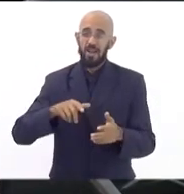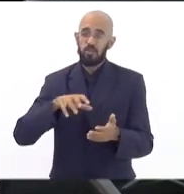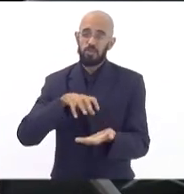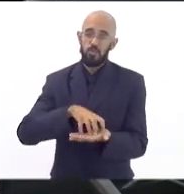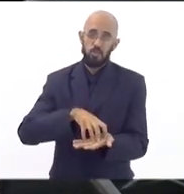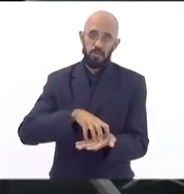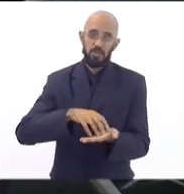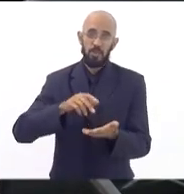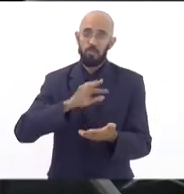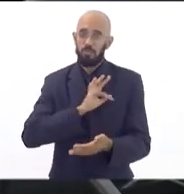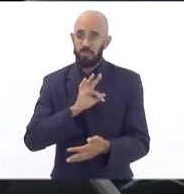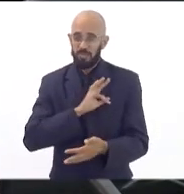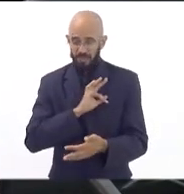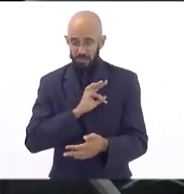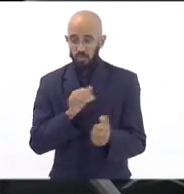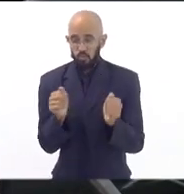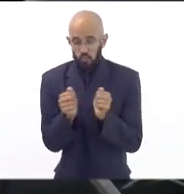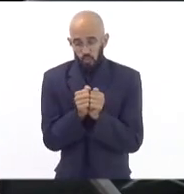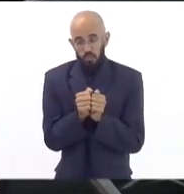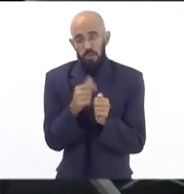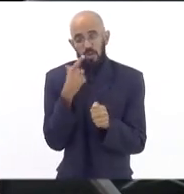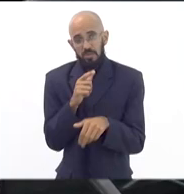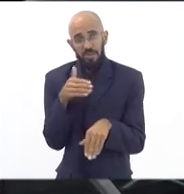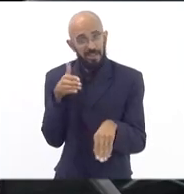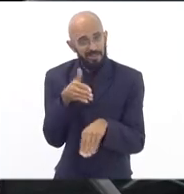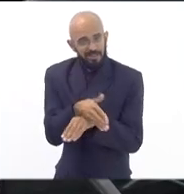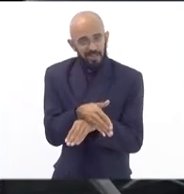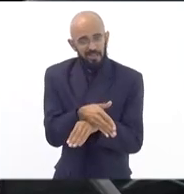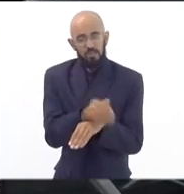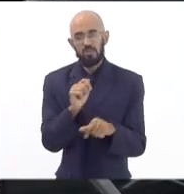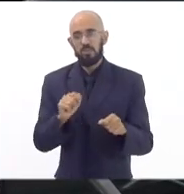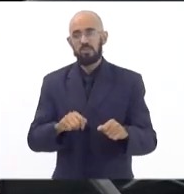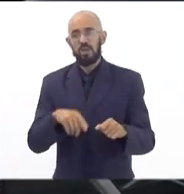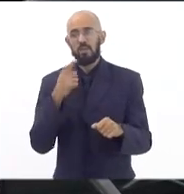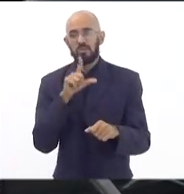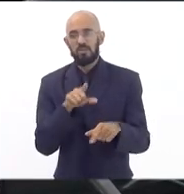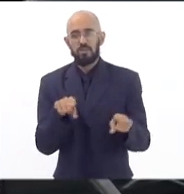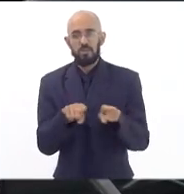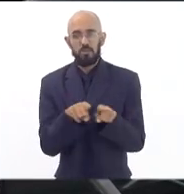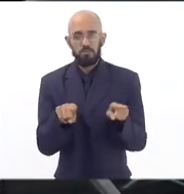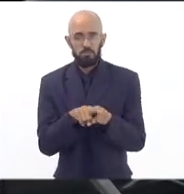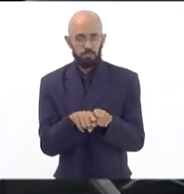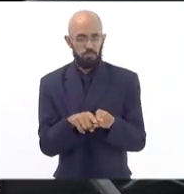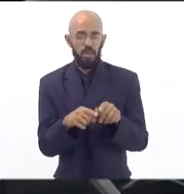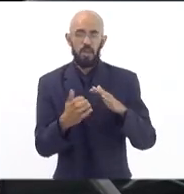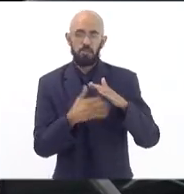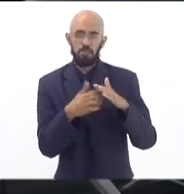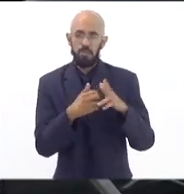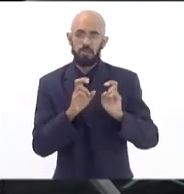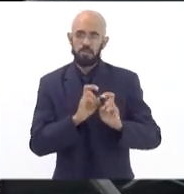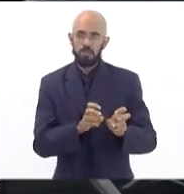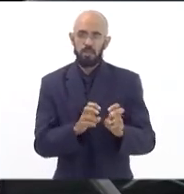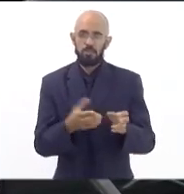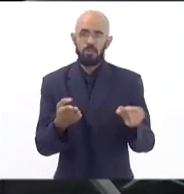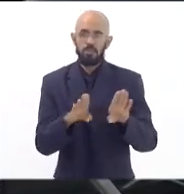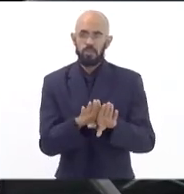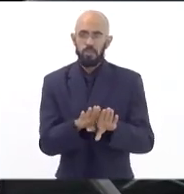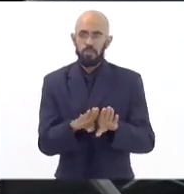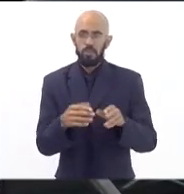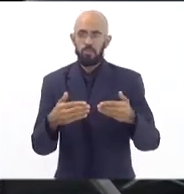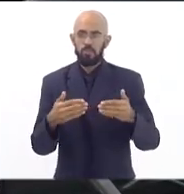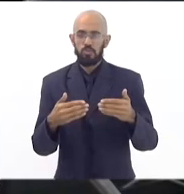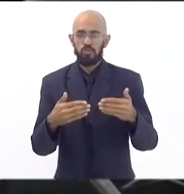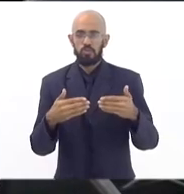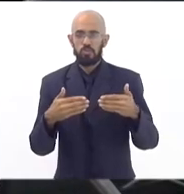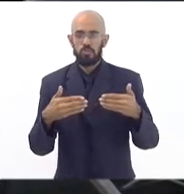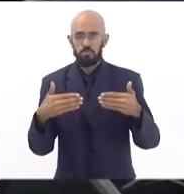envolvidas o PT esse acesso à estação ter esse acesso a SuperVia também de fechamento de Barreiras e outros e